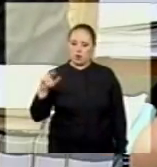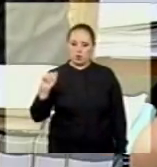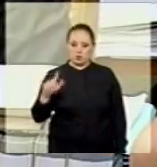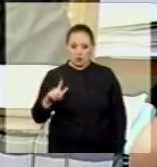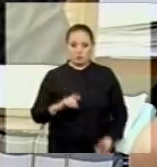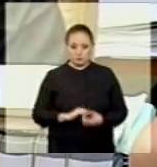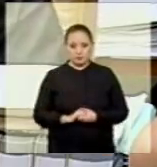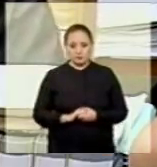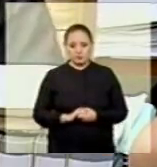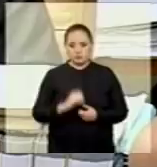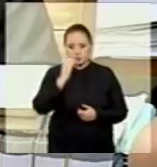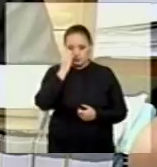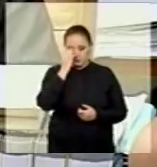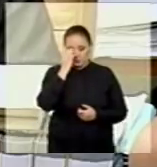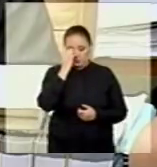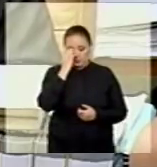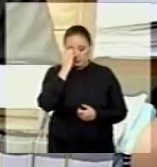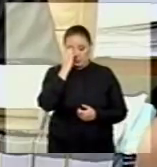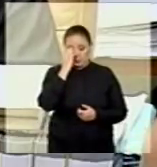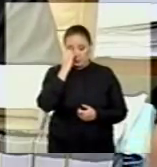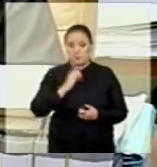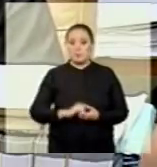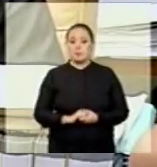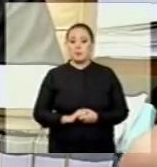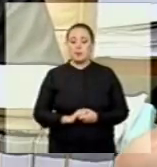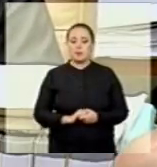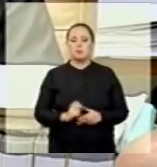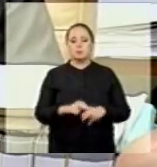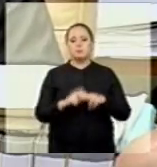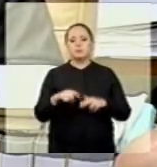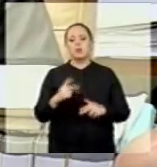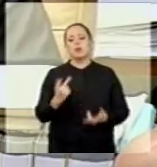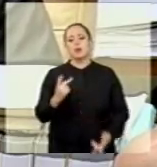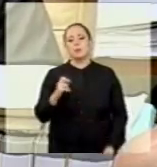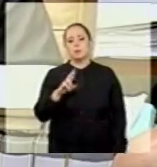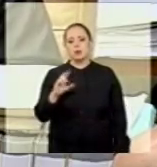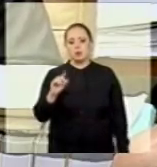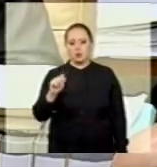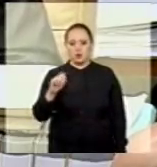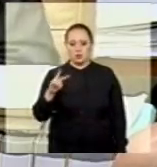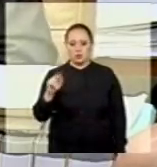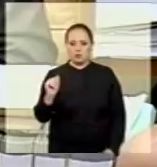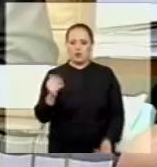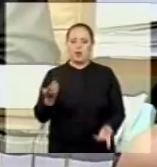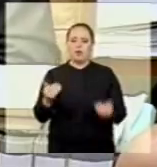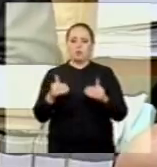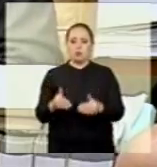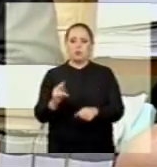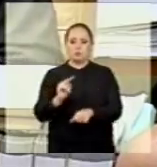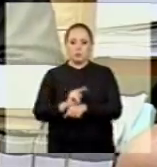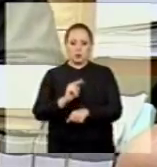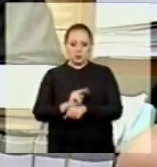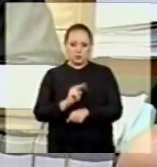Trata-se, por isso mesmo, senhora presidente, de uma prerrogativa destinada a proteger, enquanto